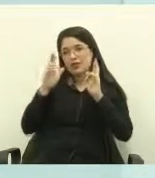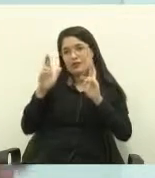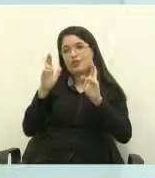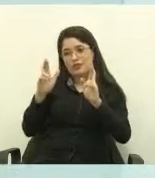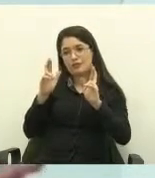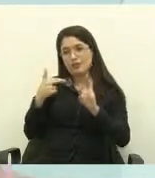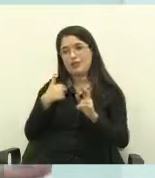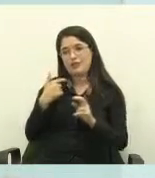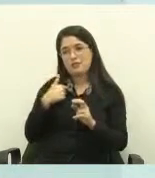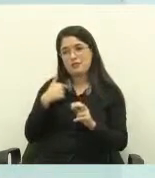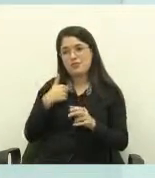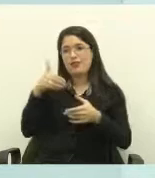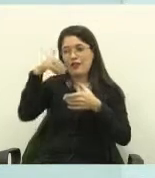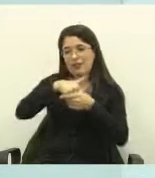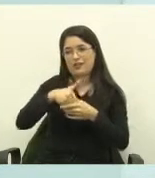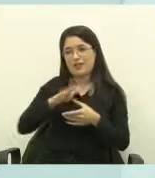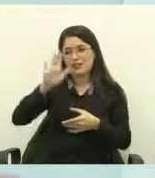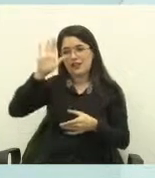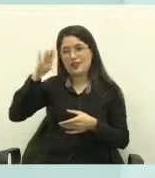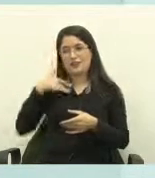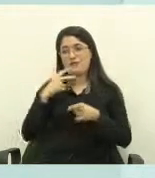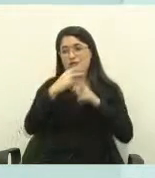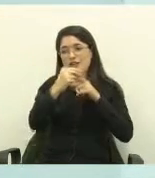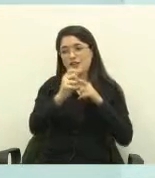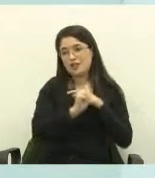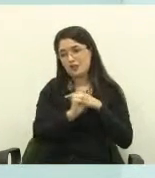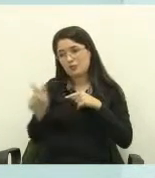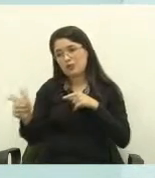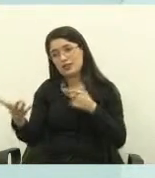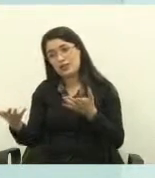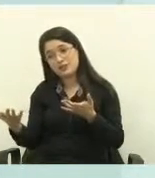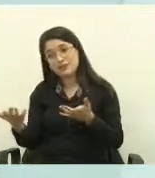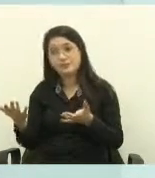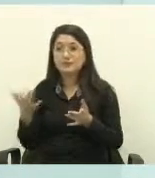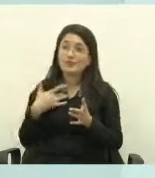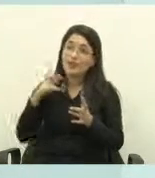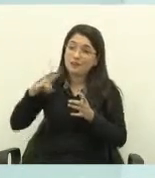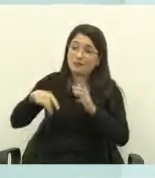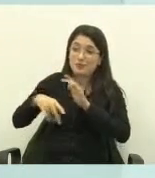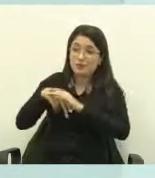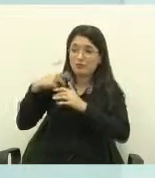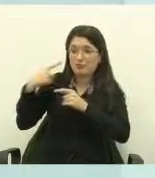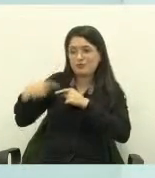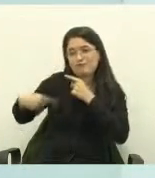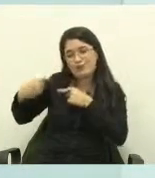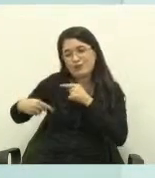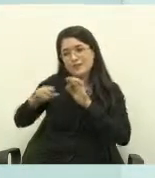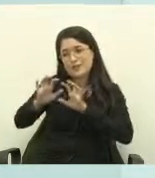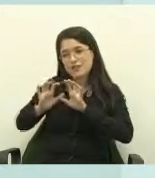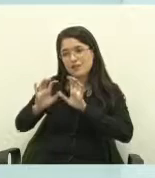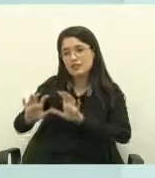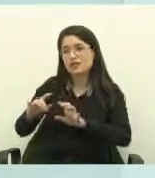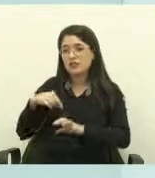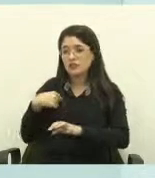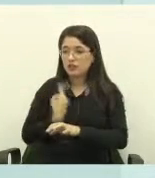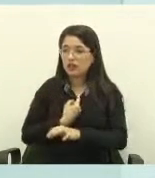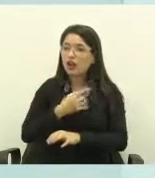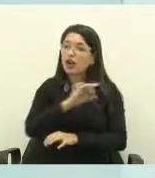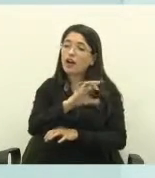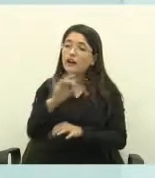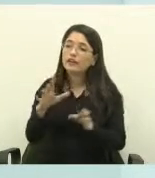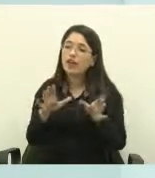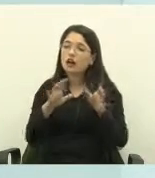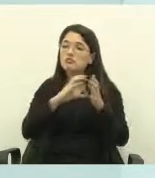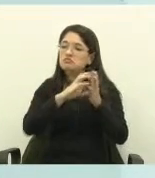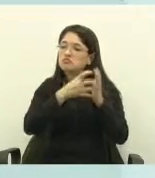mas estamos aí, isso é fazer política, né? E nós estamos aqui fazendo política, cada um tem seu partido,